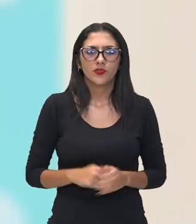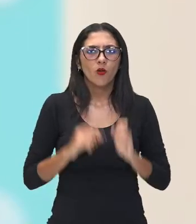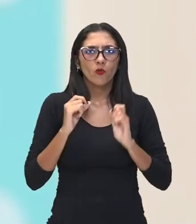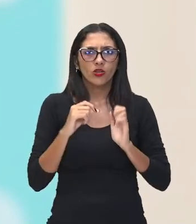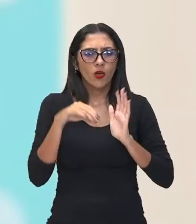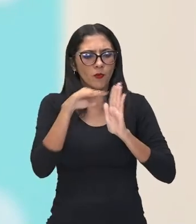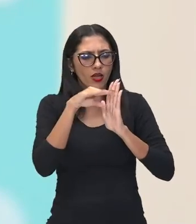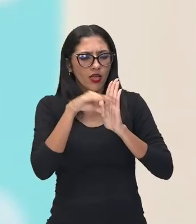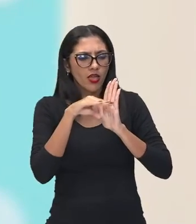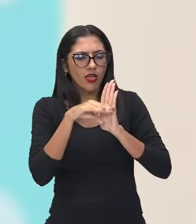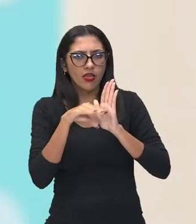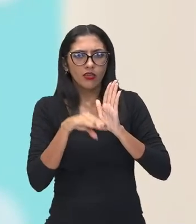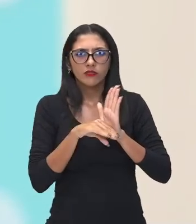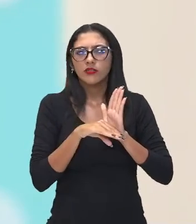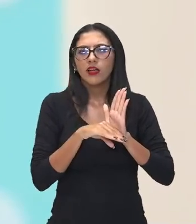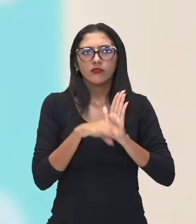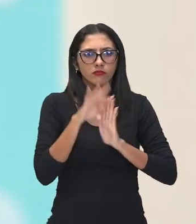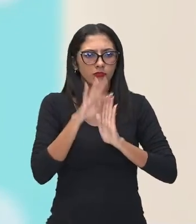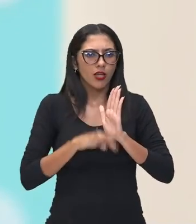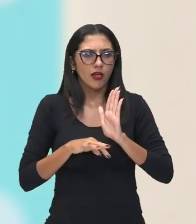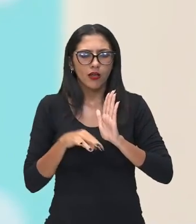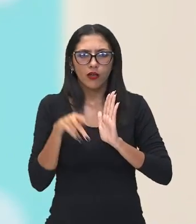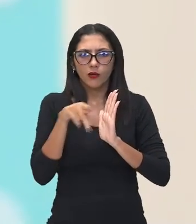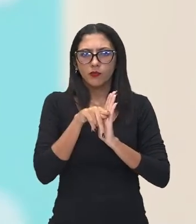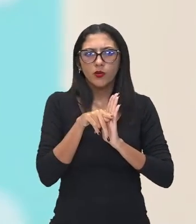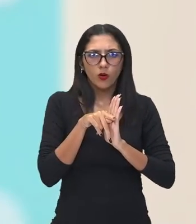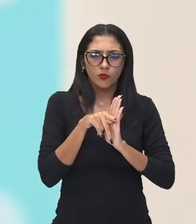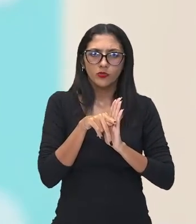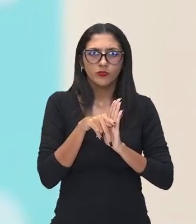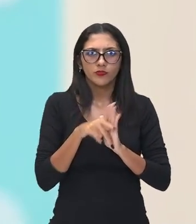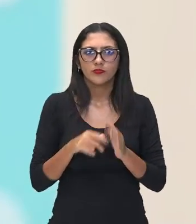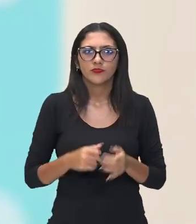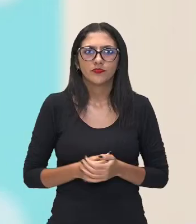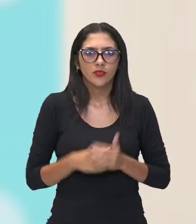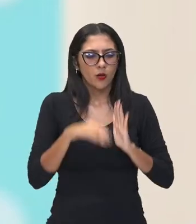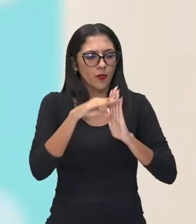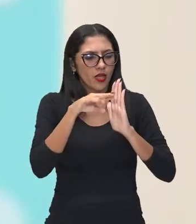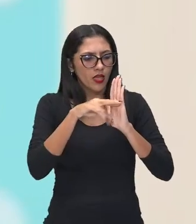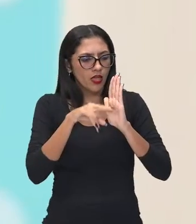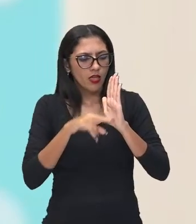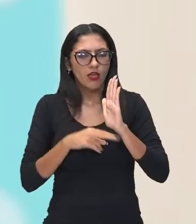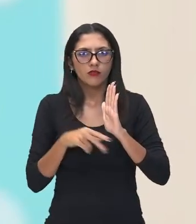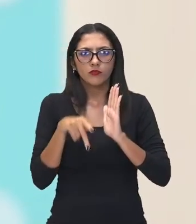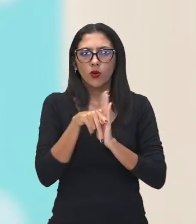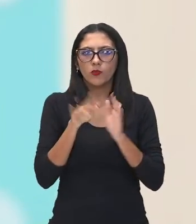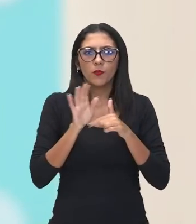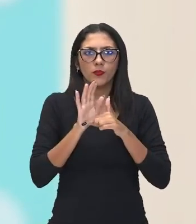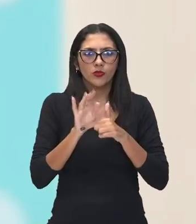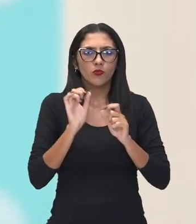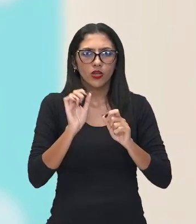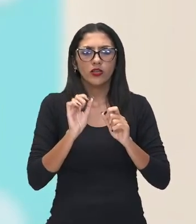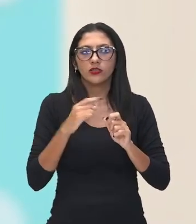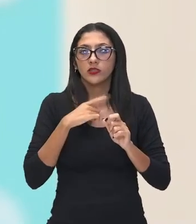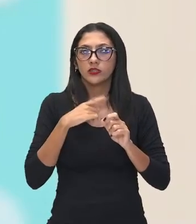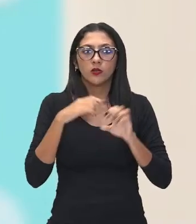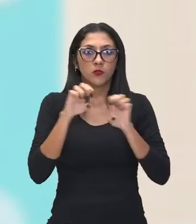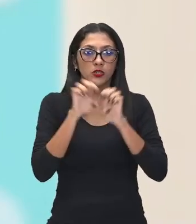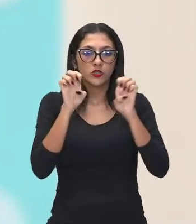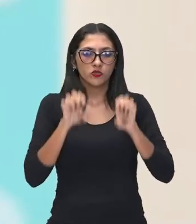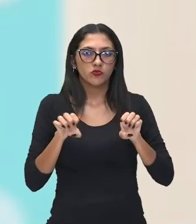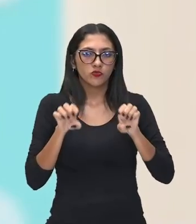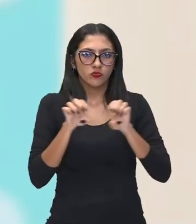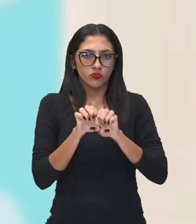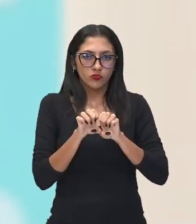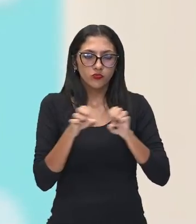não conhece um texto, que é quando fala-se numa receita, ele tem uma estrutura, né, que é